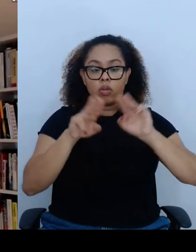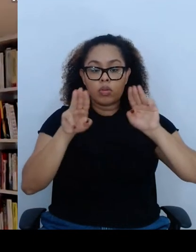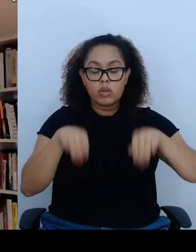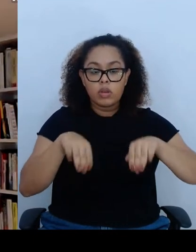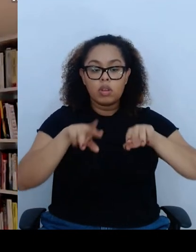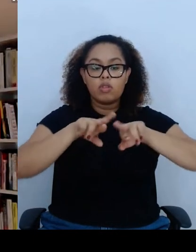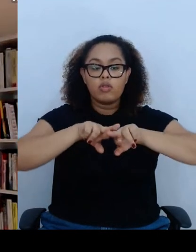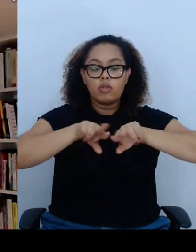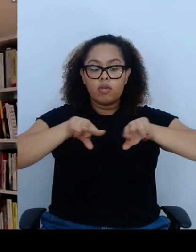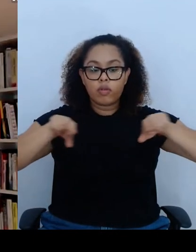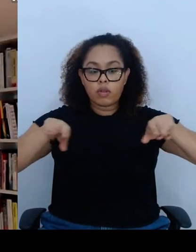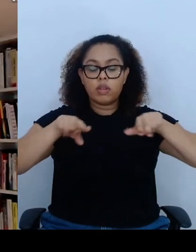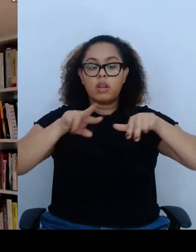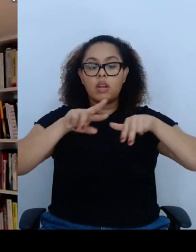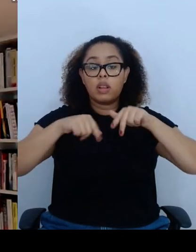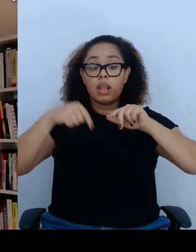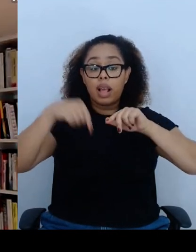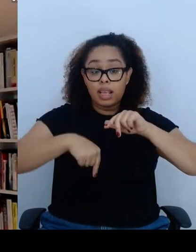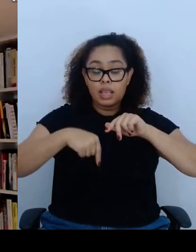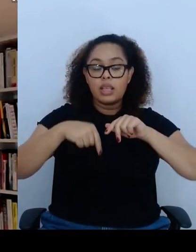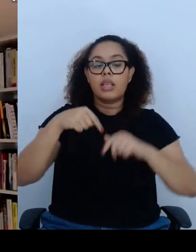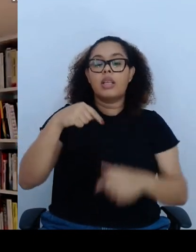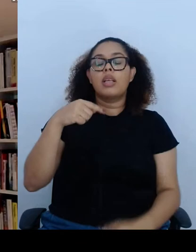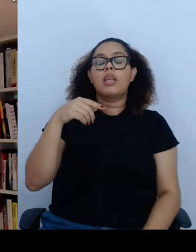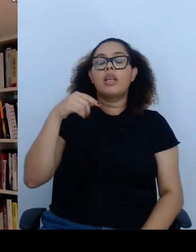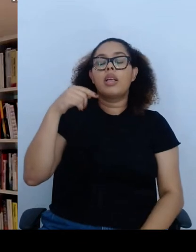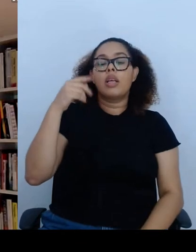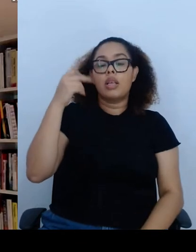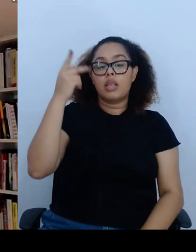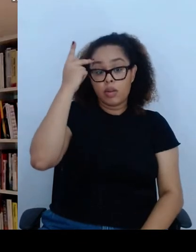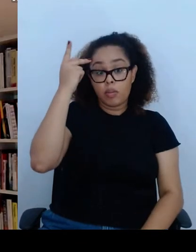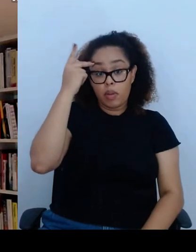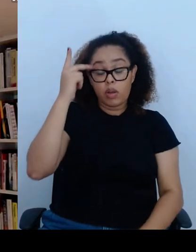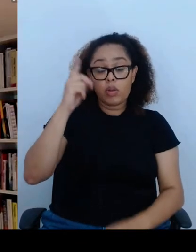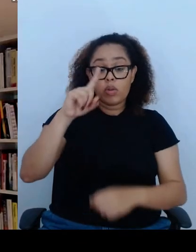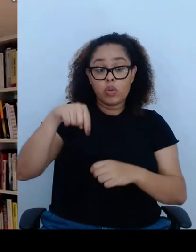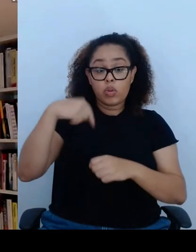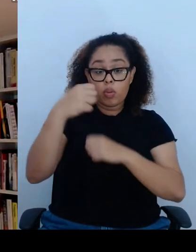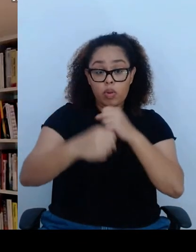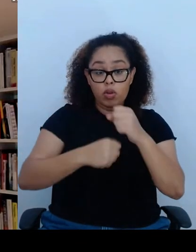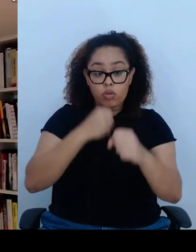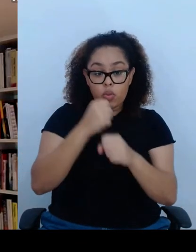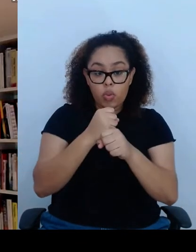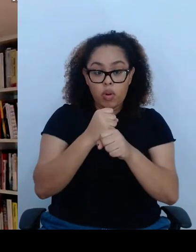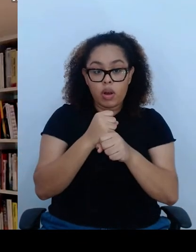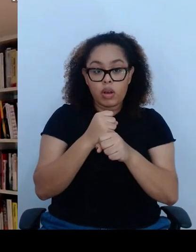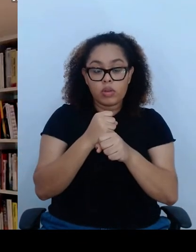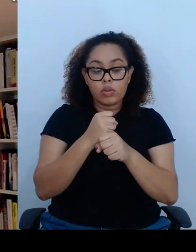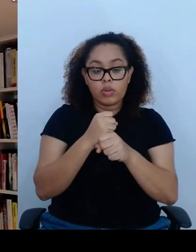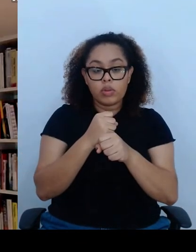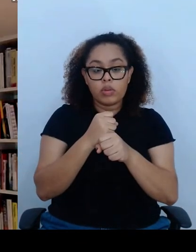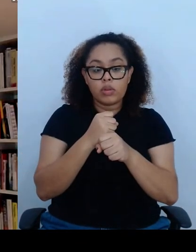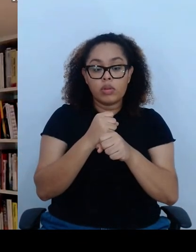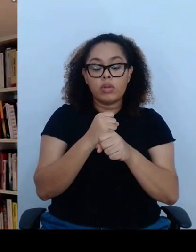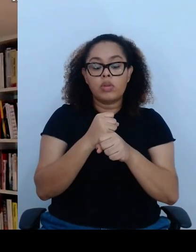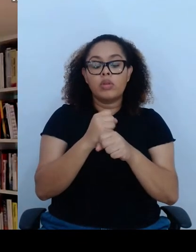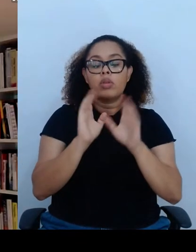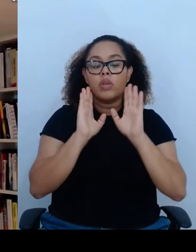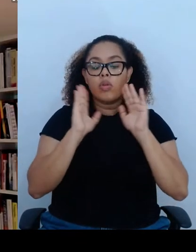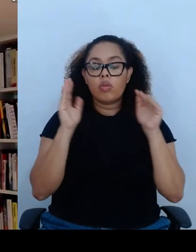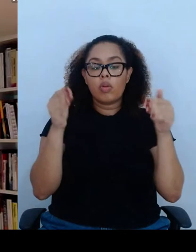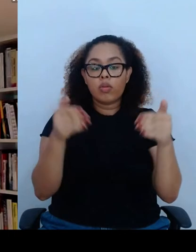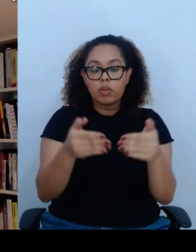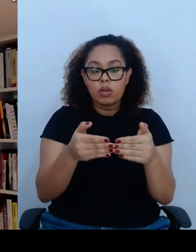aqui em São Paulo ano que vem então teremos um ano todo dedicado das histórias da diversidade